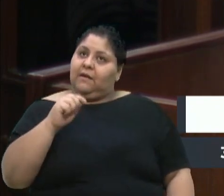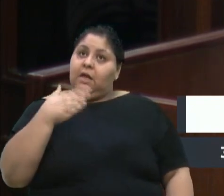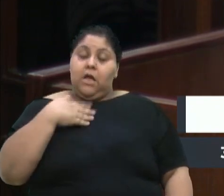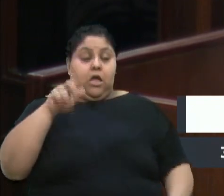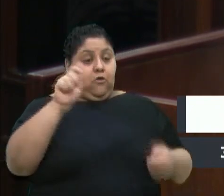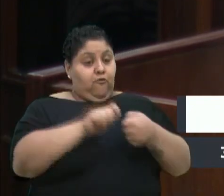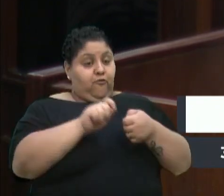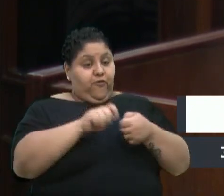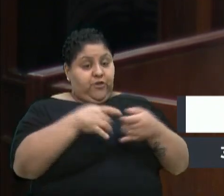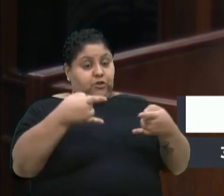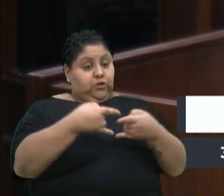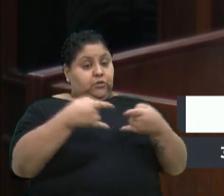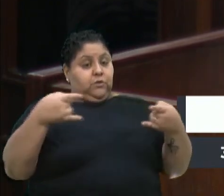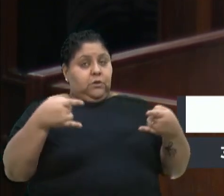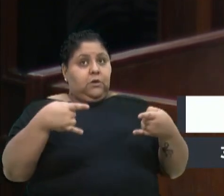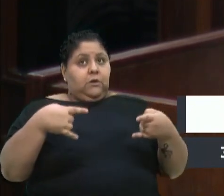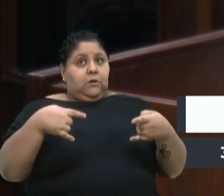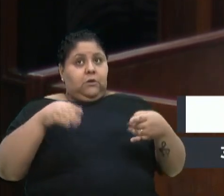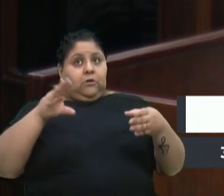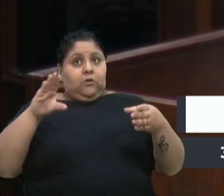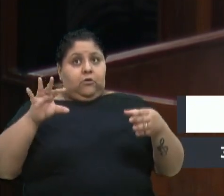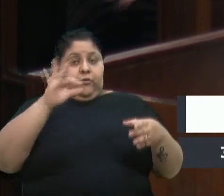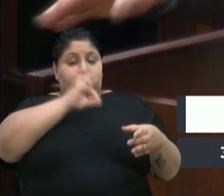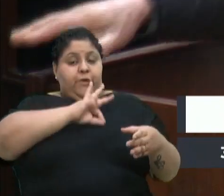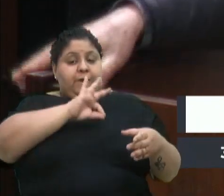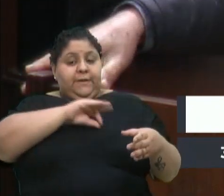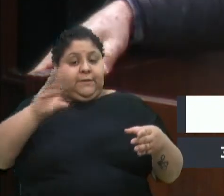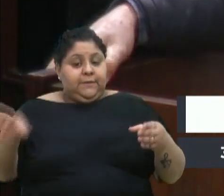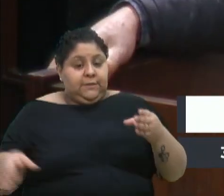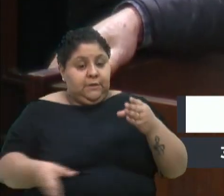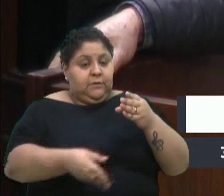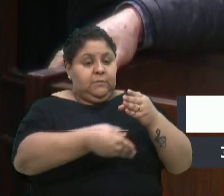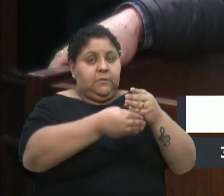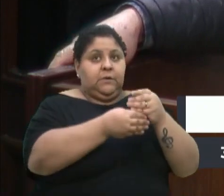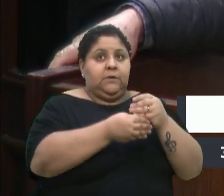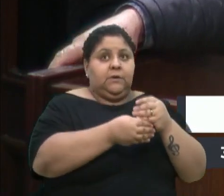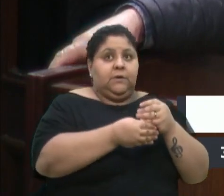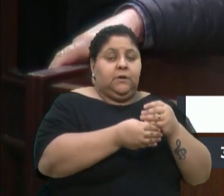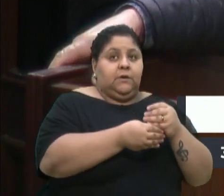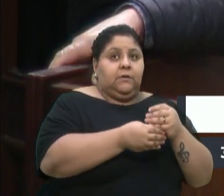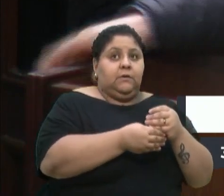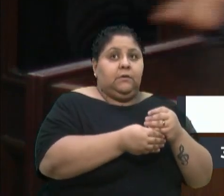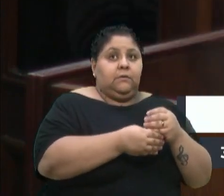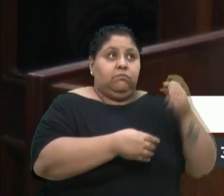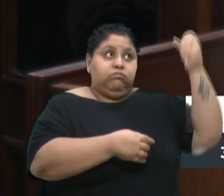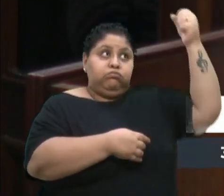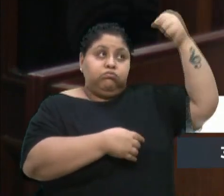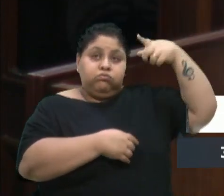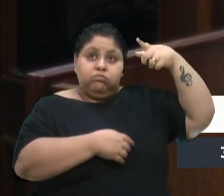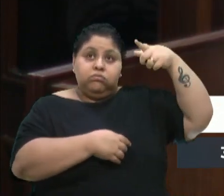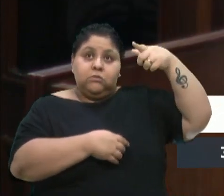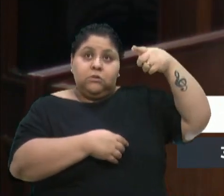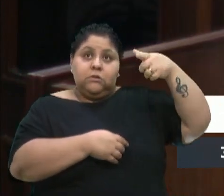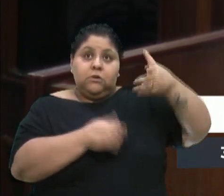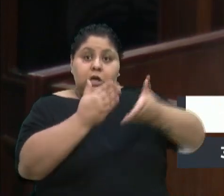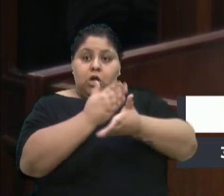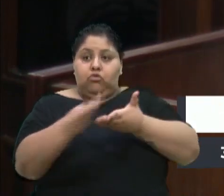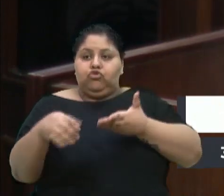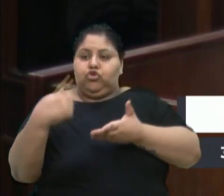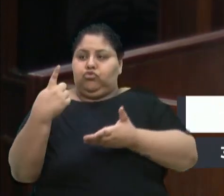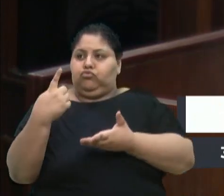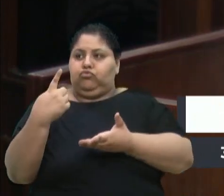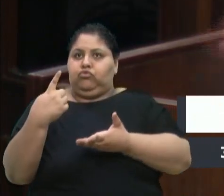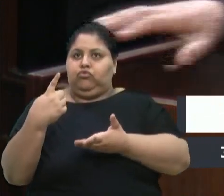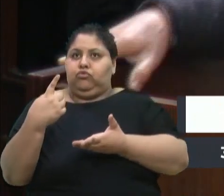o subsídio do ICMS da energia elétrica. Eu tiro uma nota por ano,